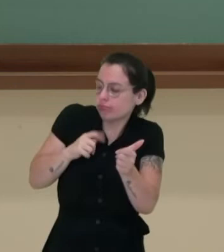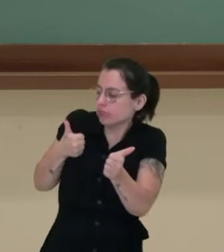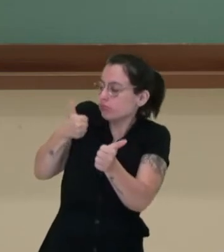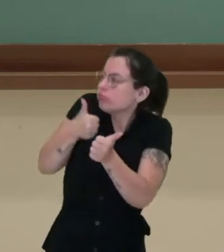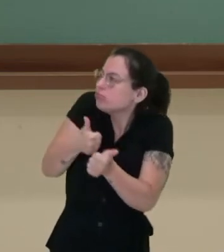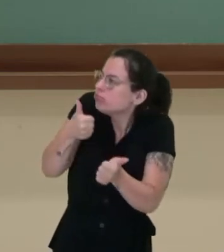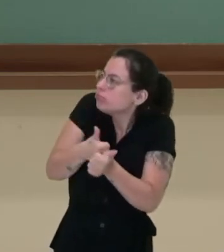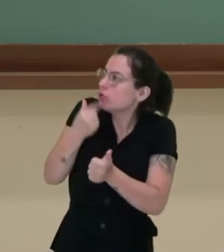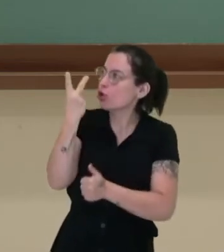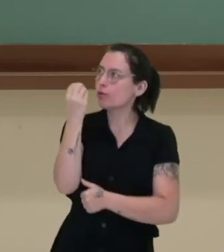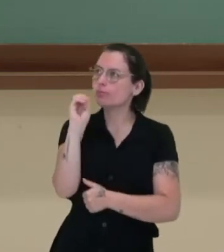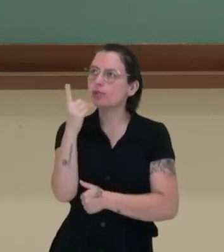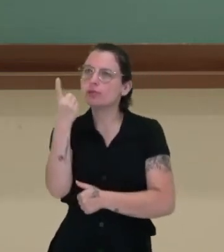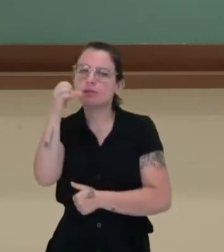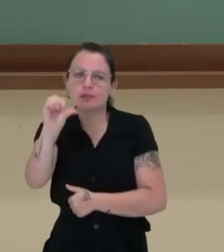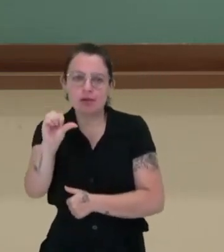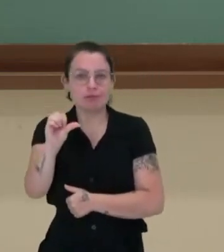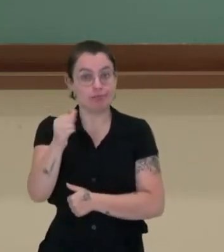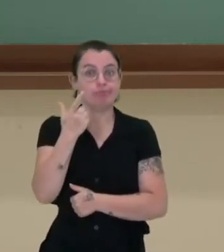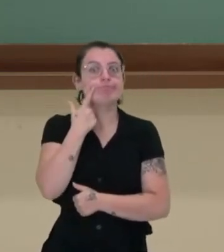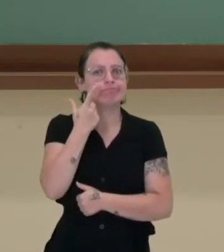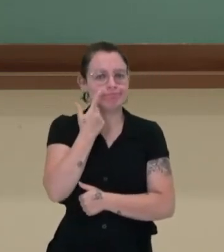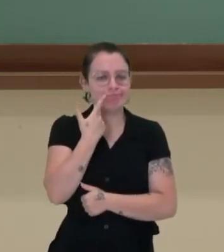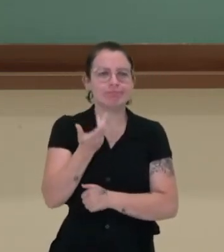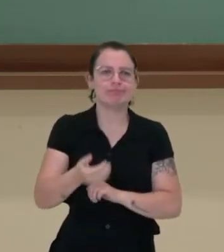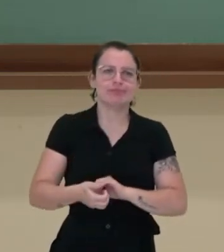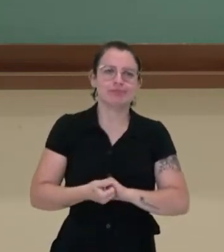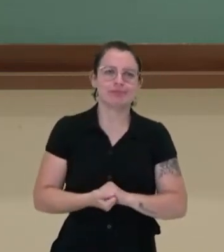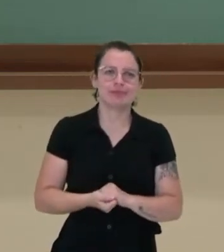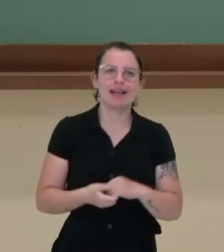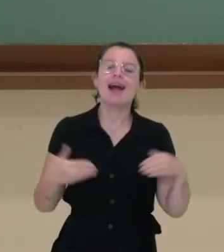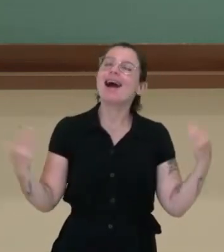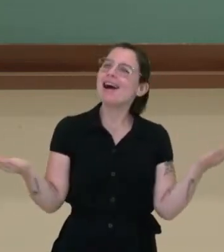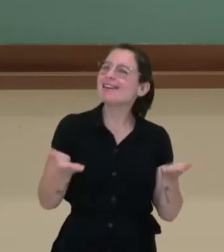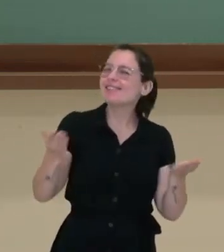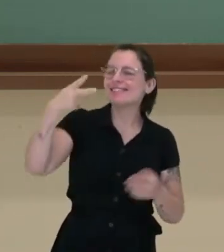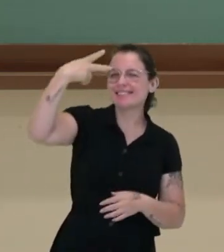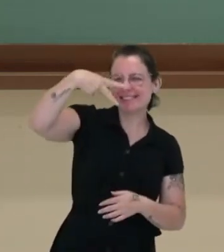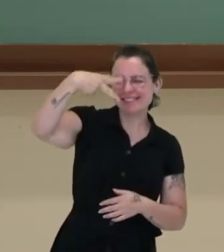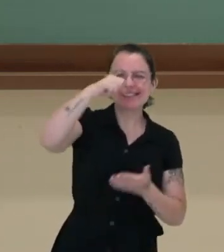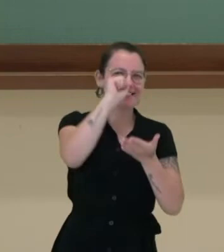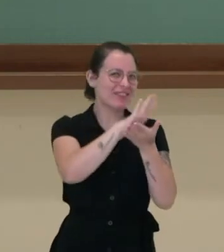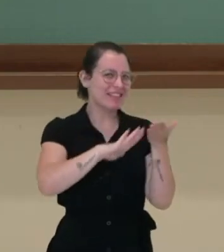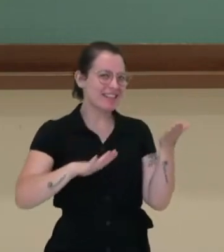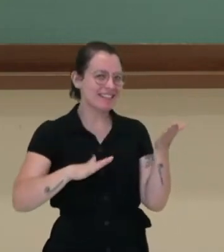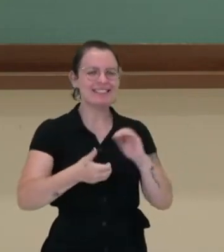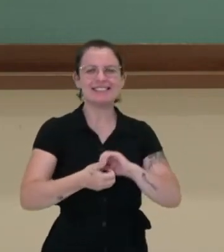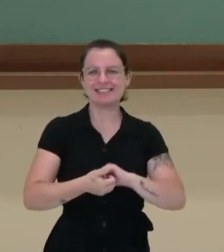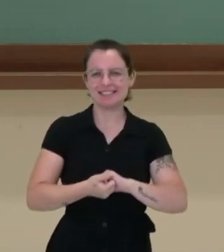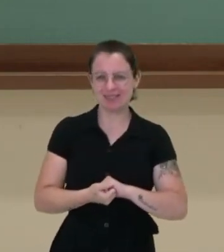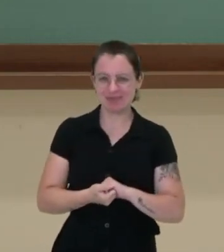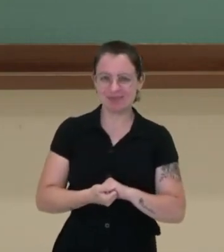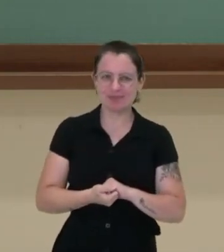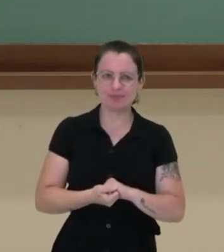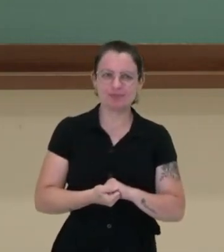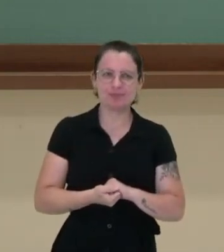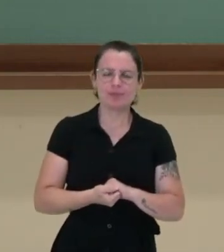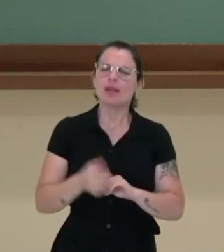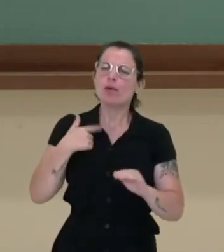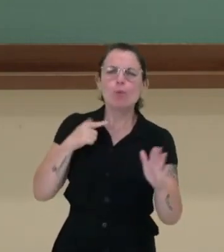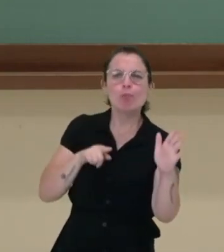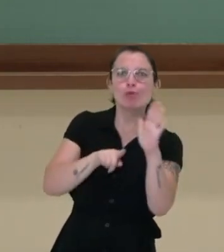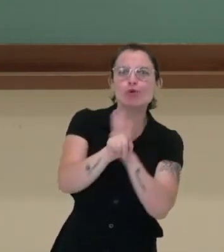esse dado que nós estamos trazendo para vocês. Então vamos à nossa segunda atividade. Quais são